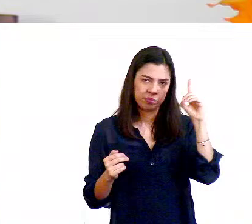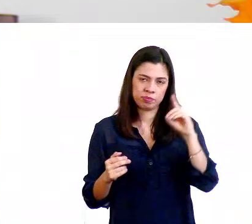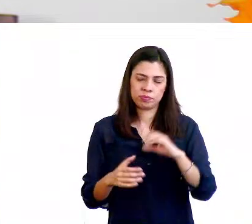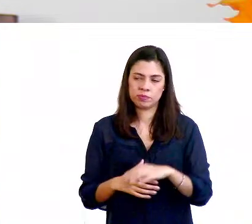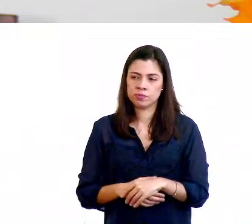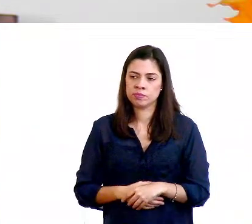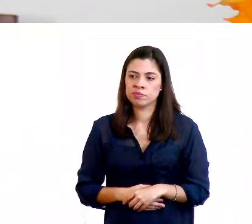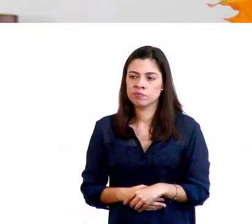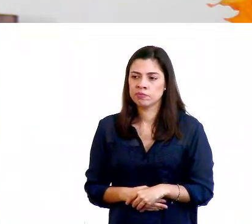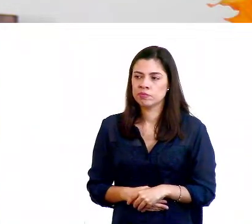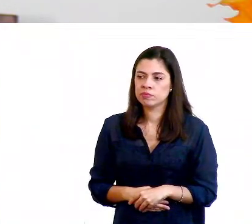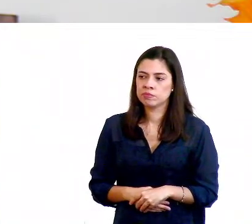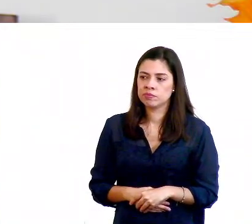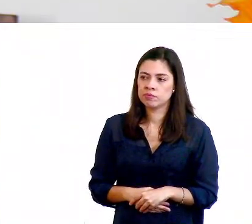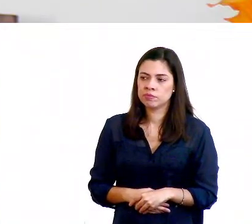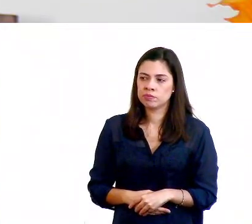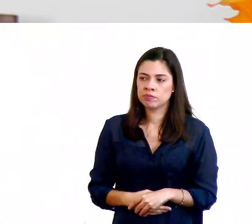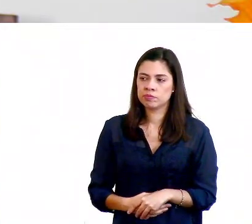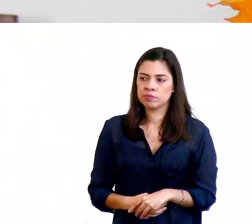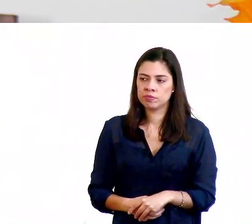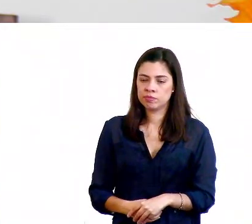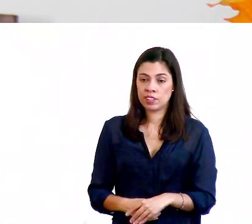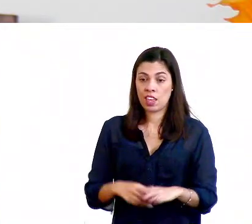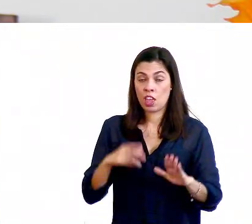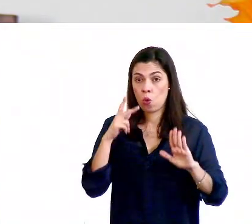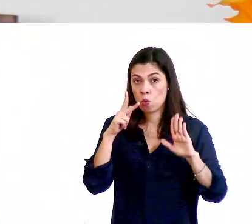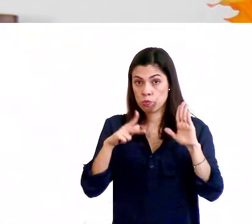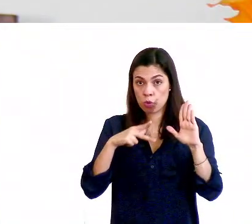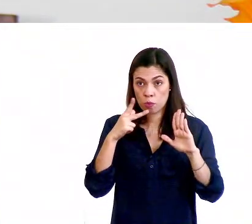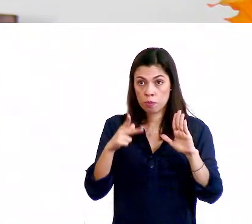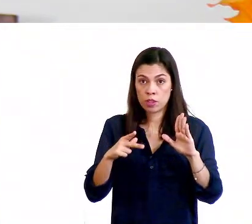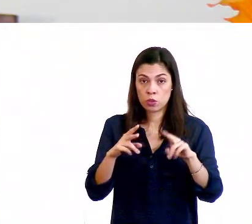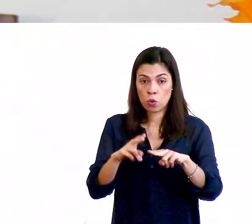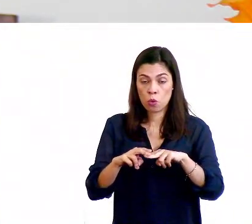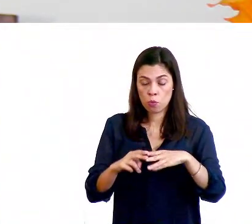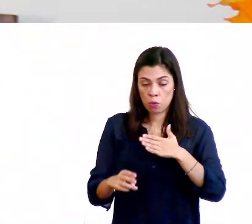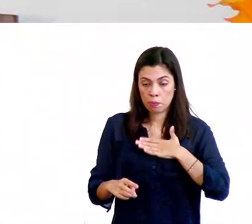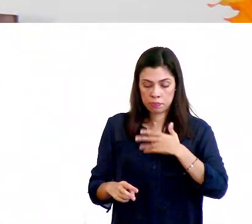mesma coisa que dizer, eu juro por mim mesmo.